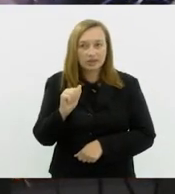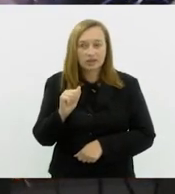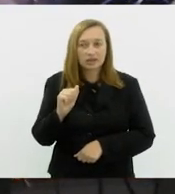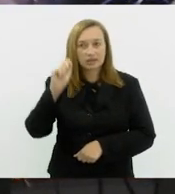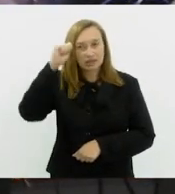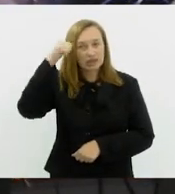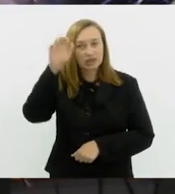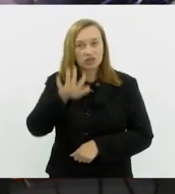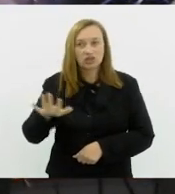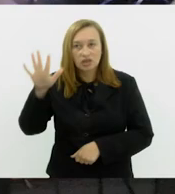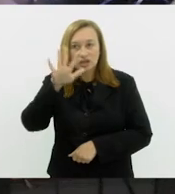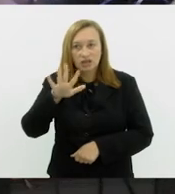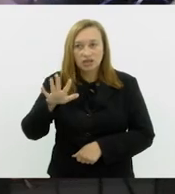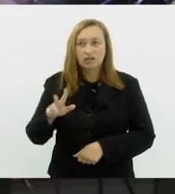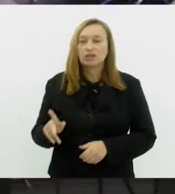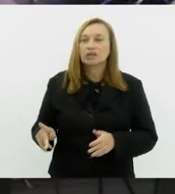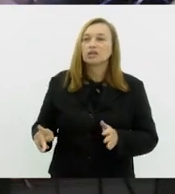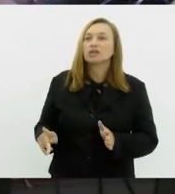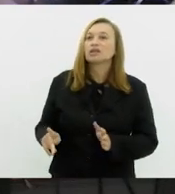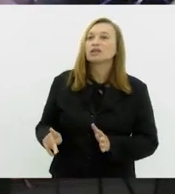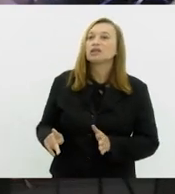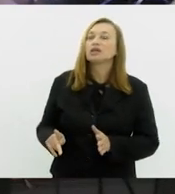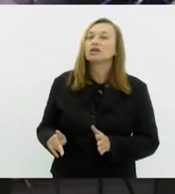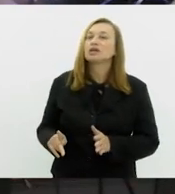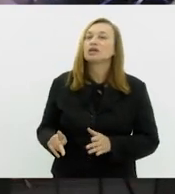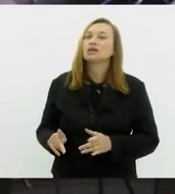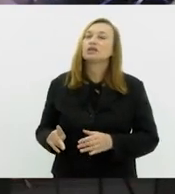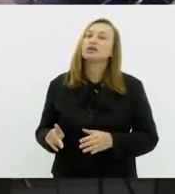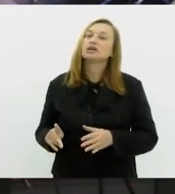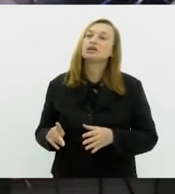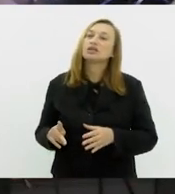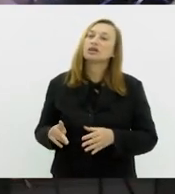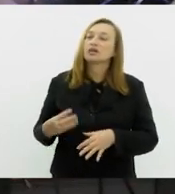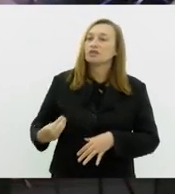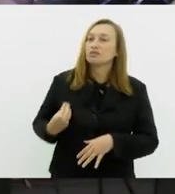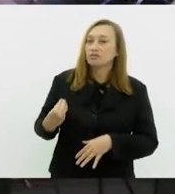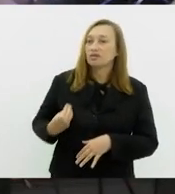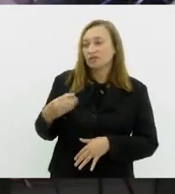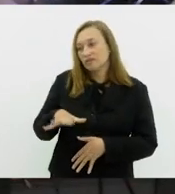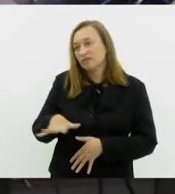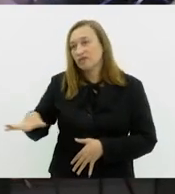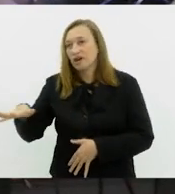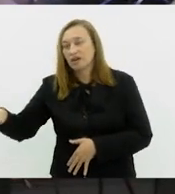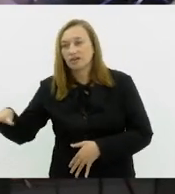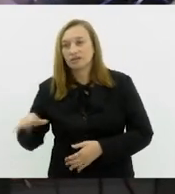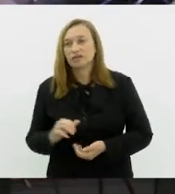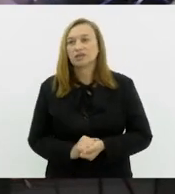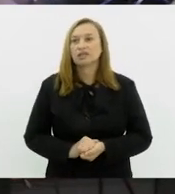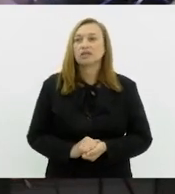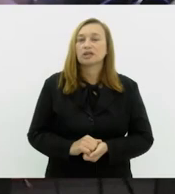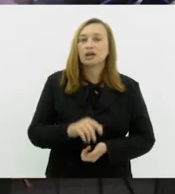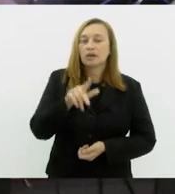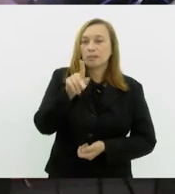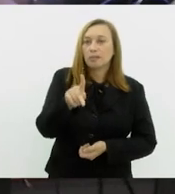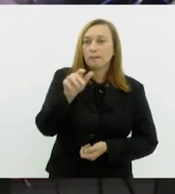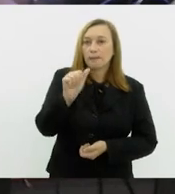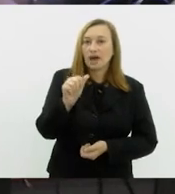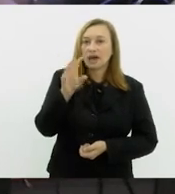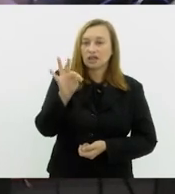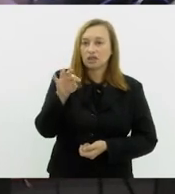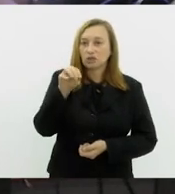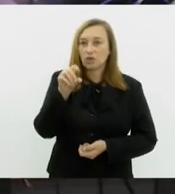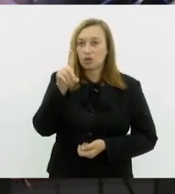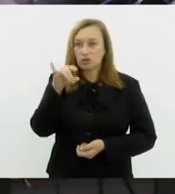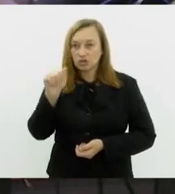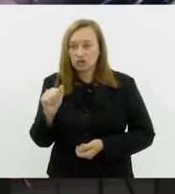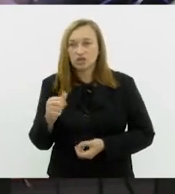de lugares periféricos, subalternizados, e a patologização e a medicalização dessas mulheres, que a gente recebe muitas